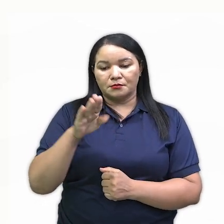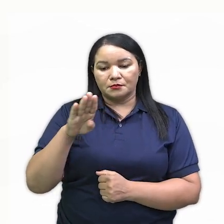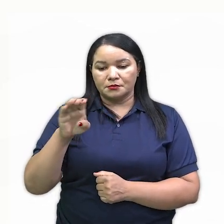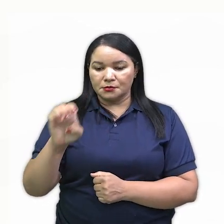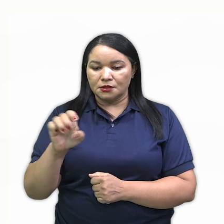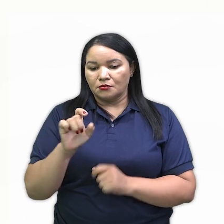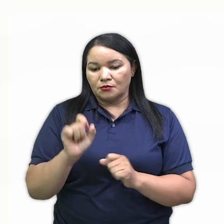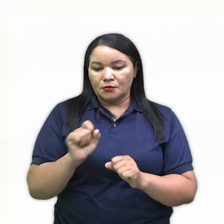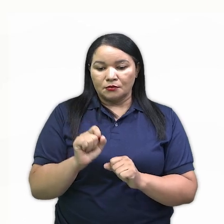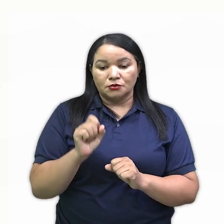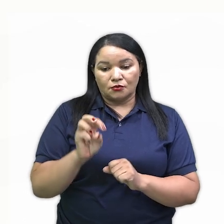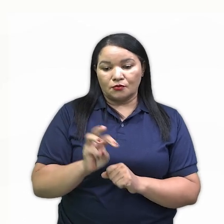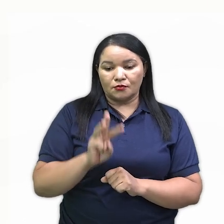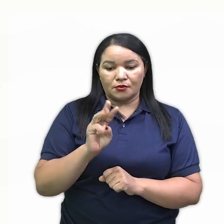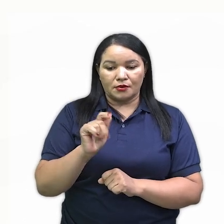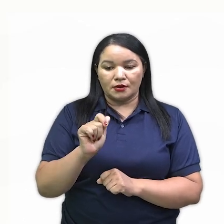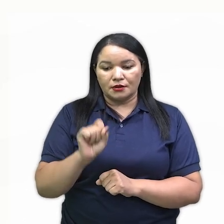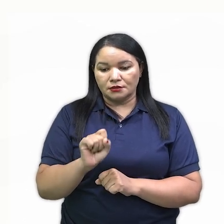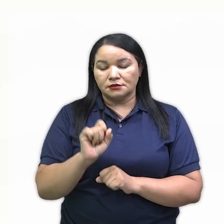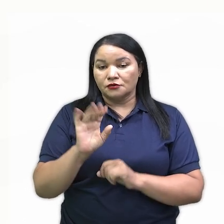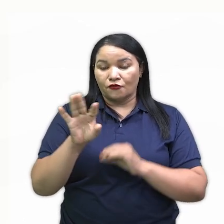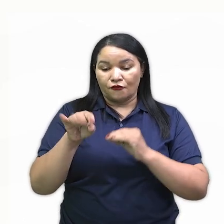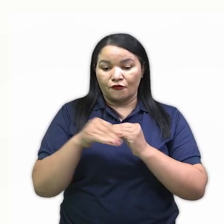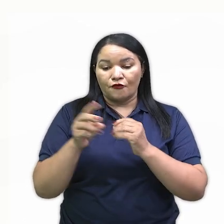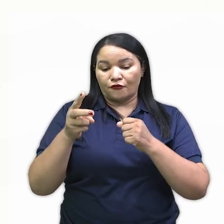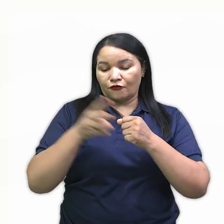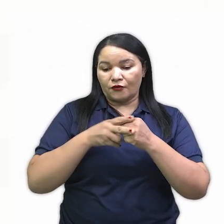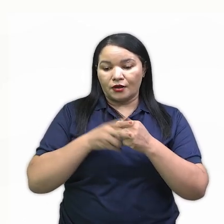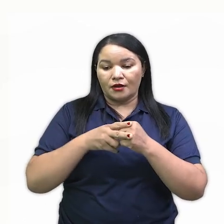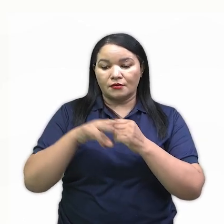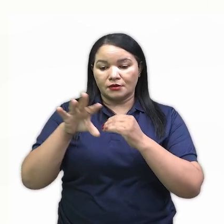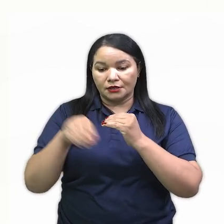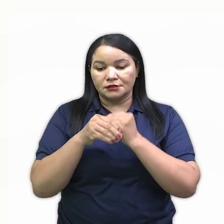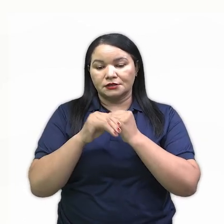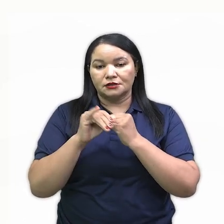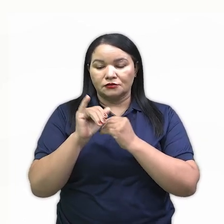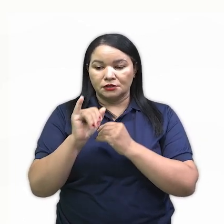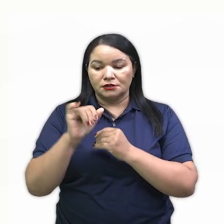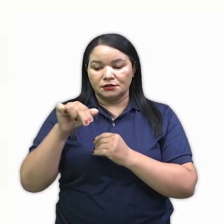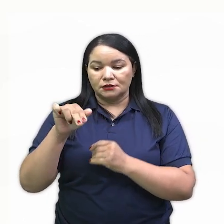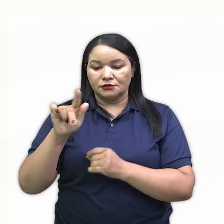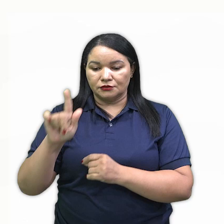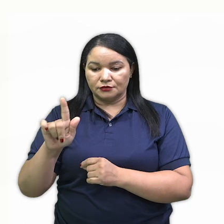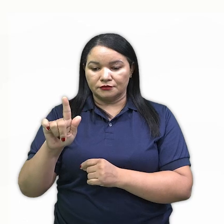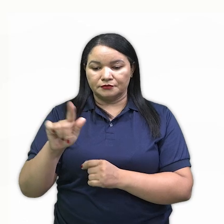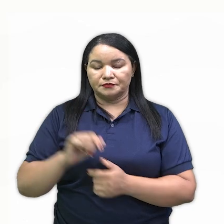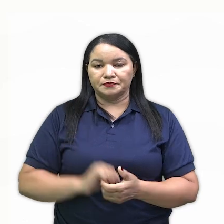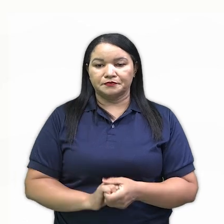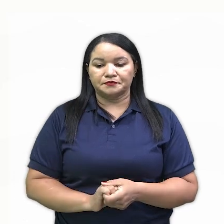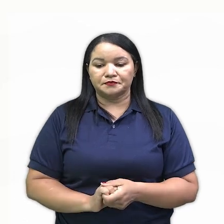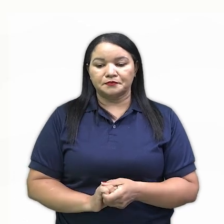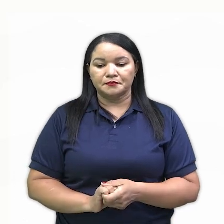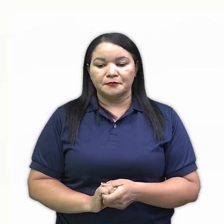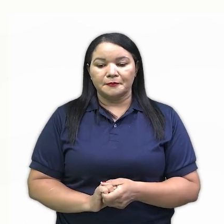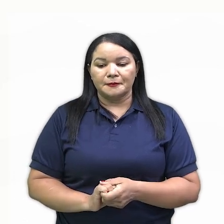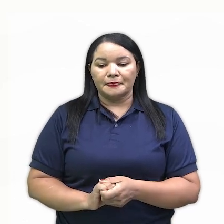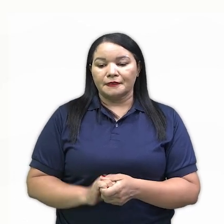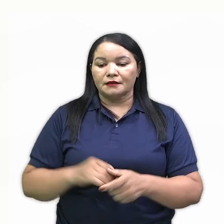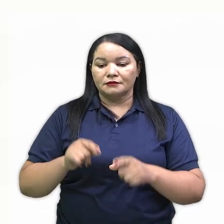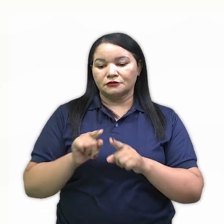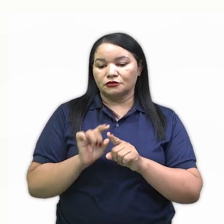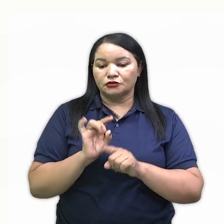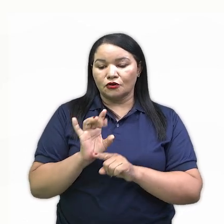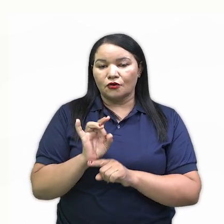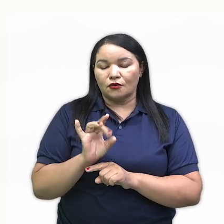e aqui o verbo acrescido de ing. Só study